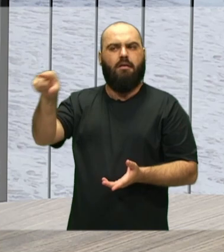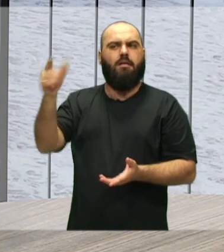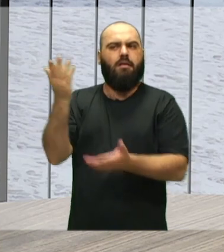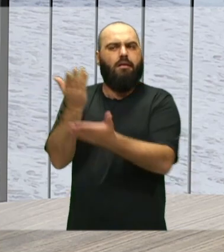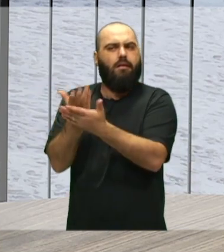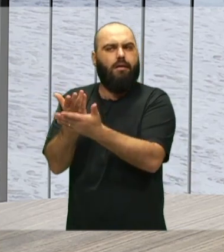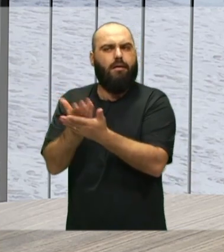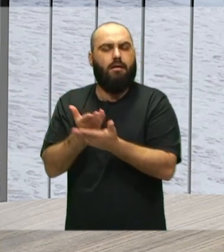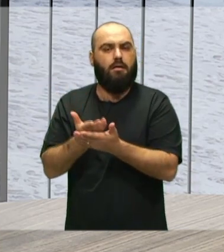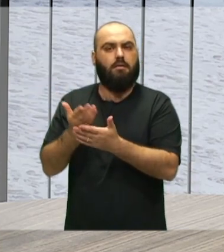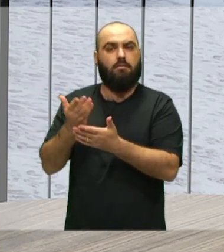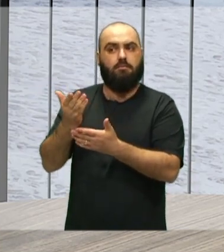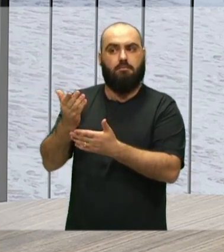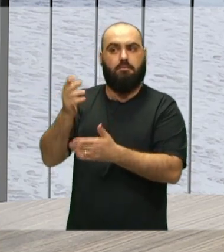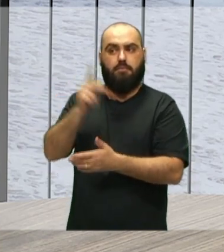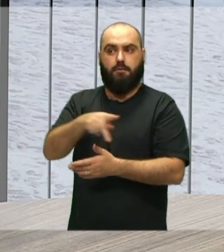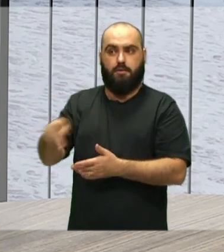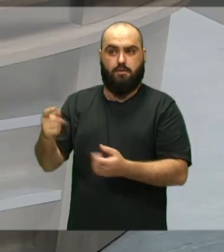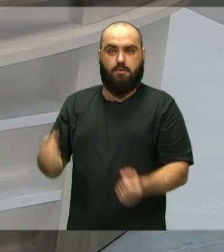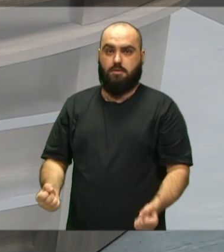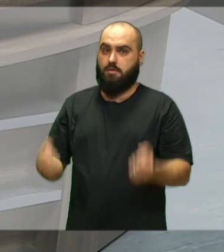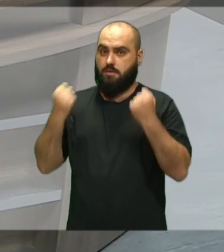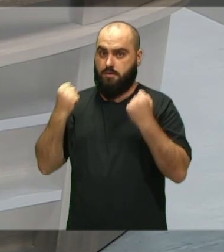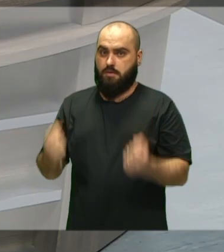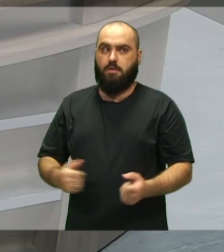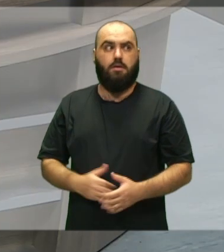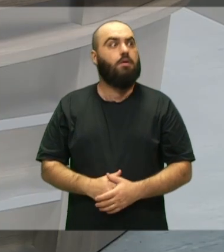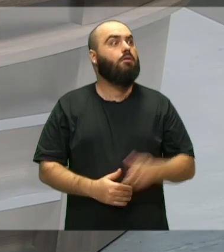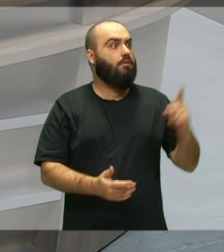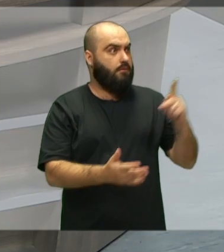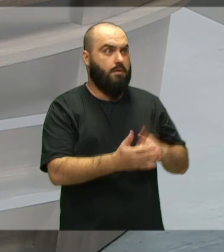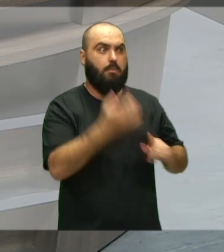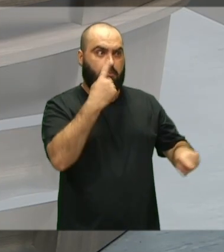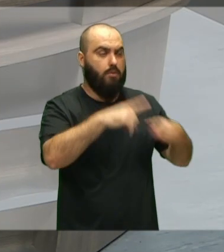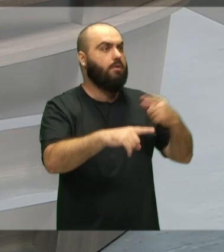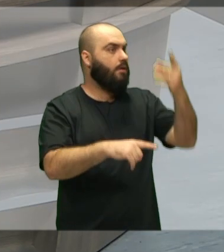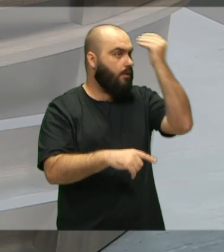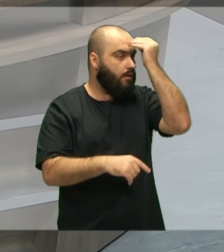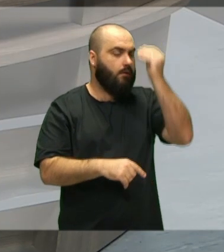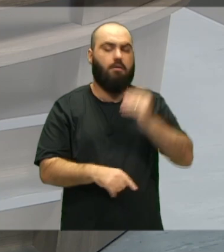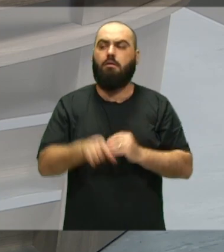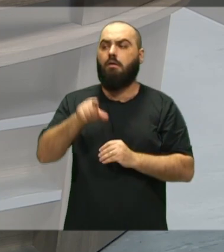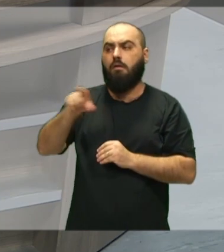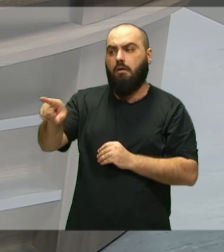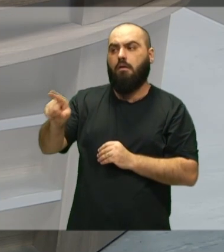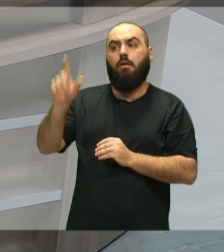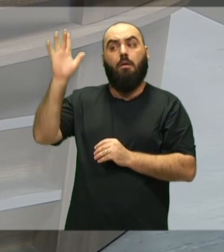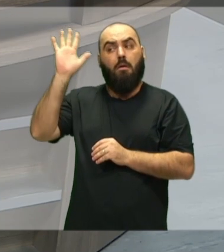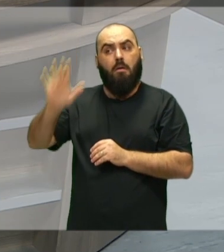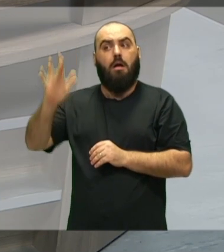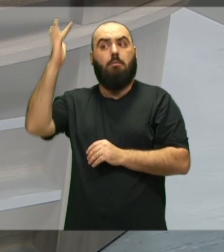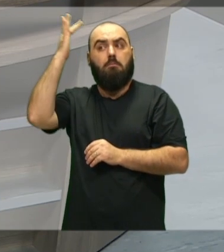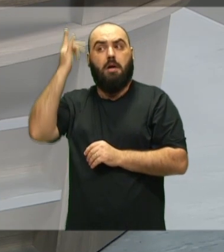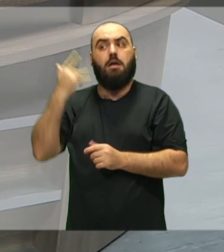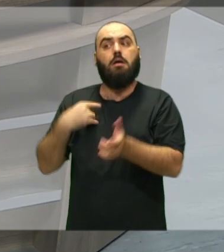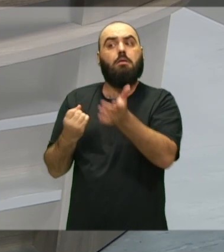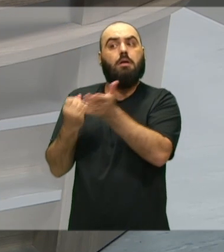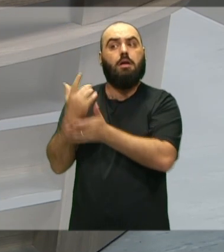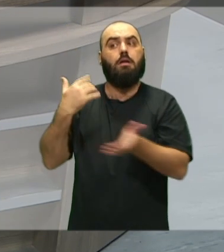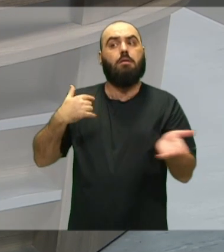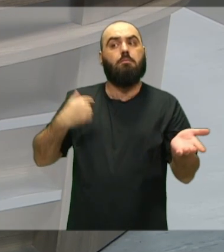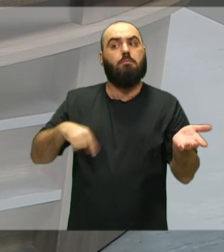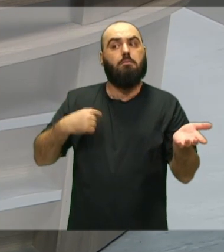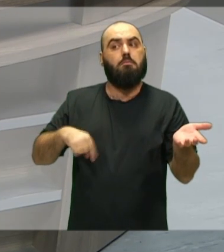é profissional de educação física. E dá resultado, tá? Dá, O negócio não. da musiquinha. Aí ela falando, eu digo, olha, quem sabe amanhã eu faço uma musiquinha, é só ter